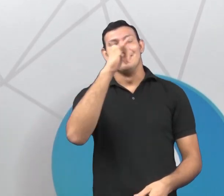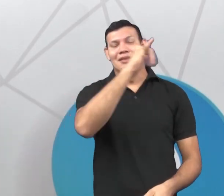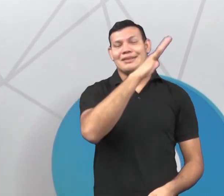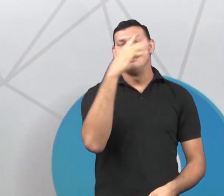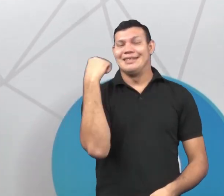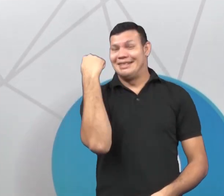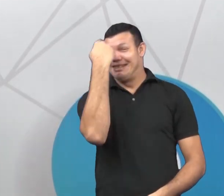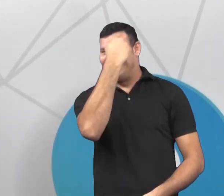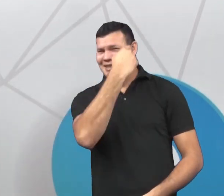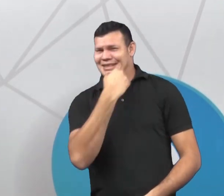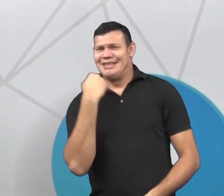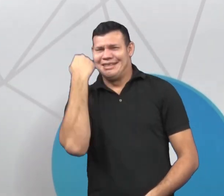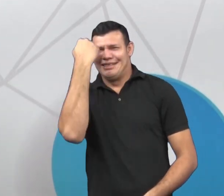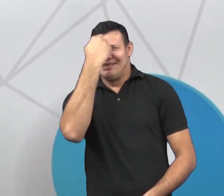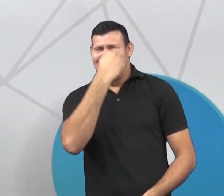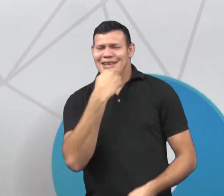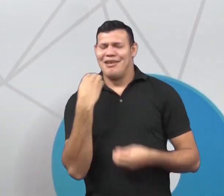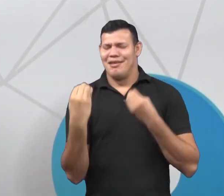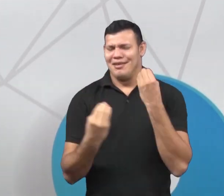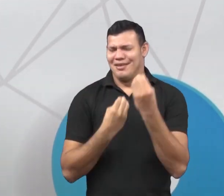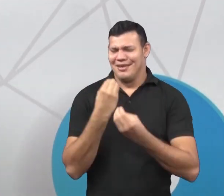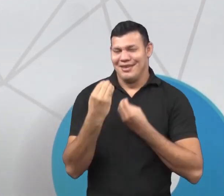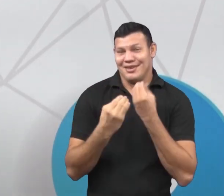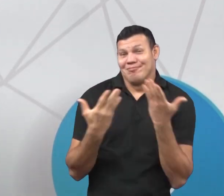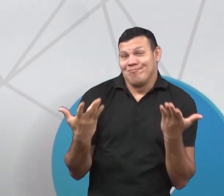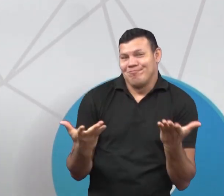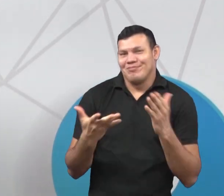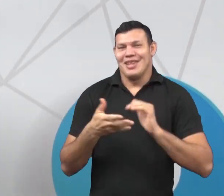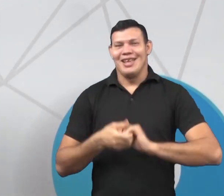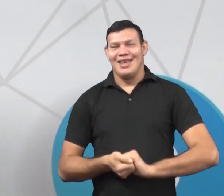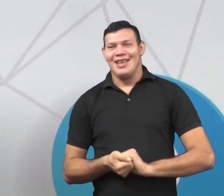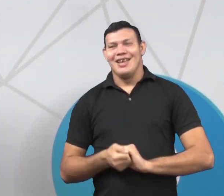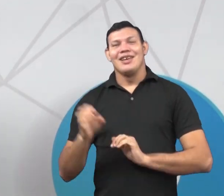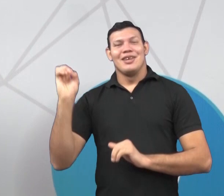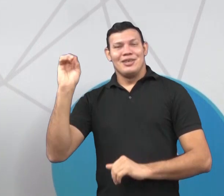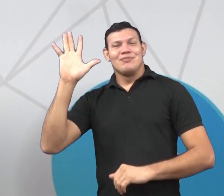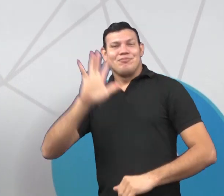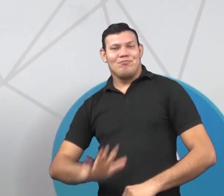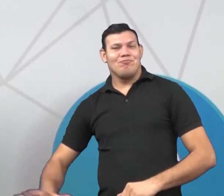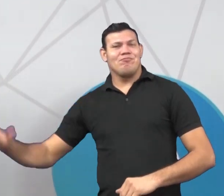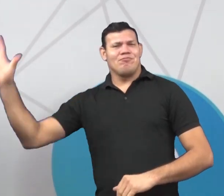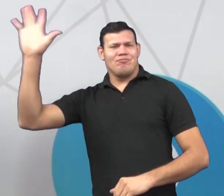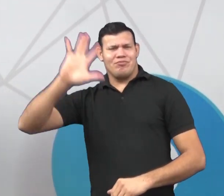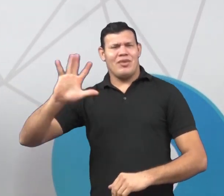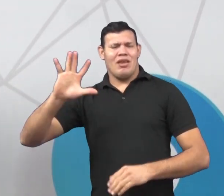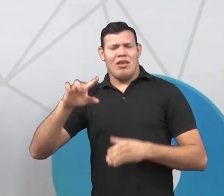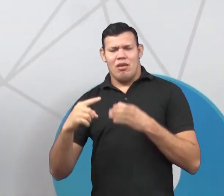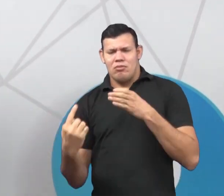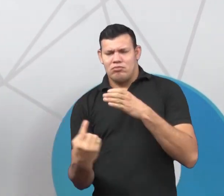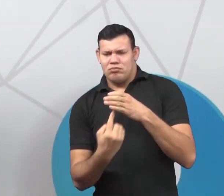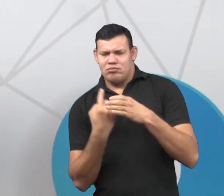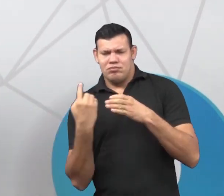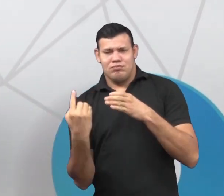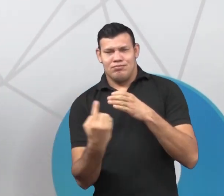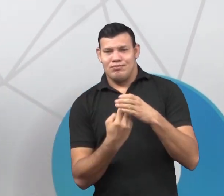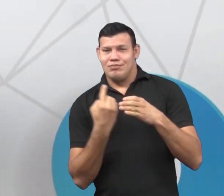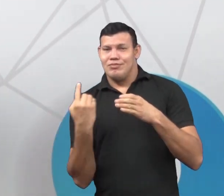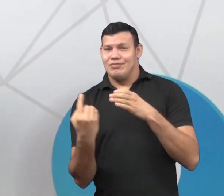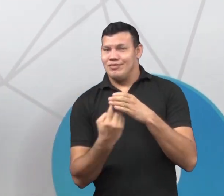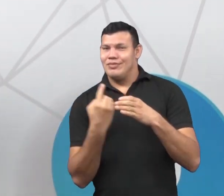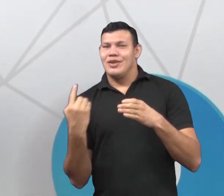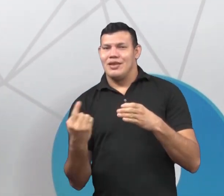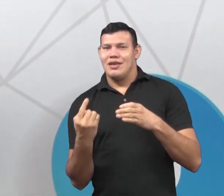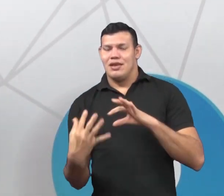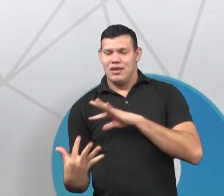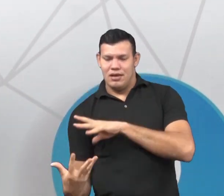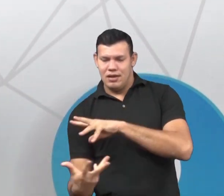você conseguir chegar ao seu destino. Então a Oceania é o continente mais isolado do mundo.